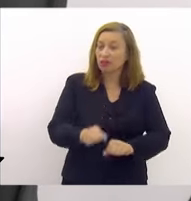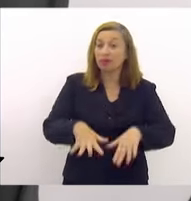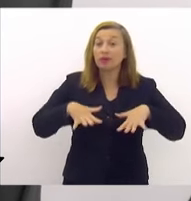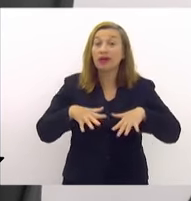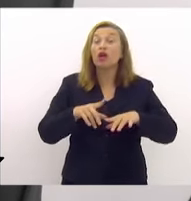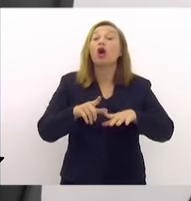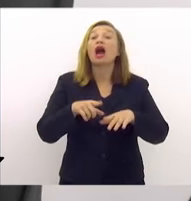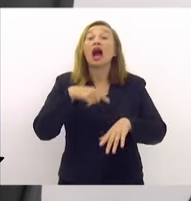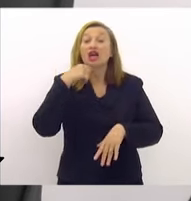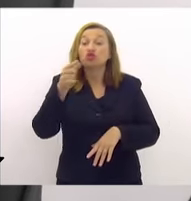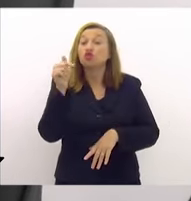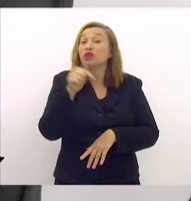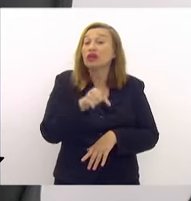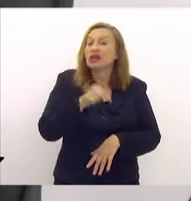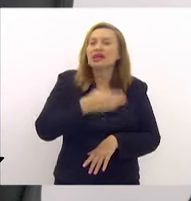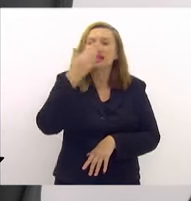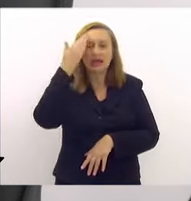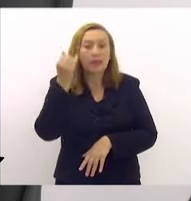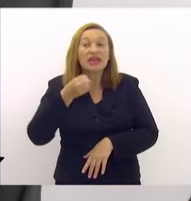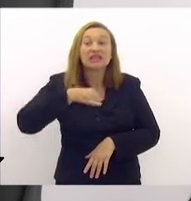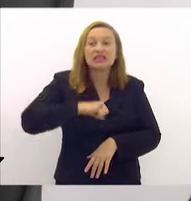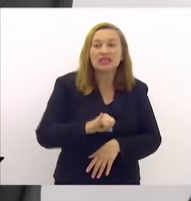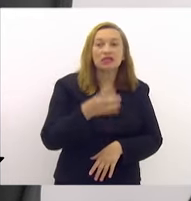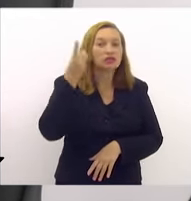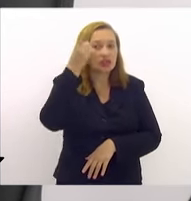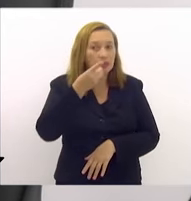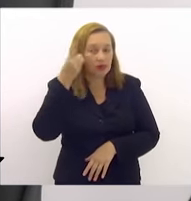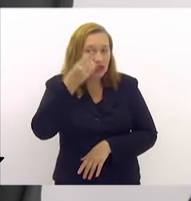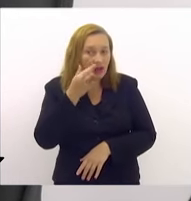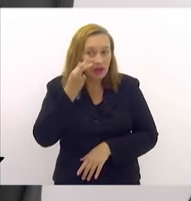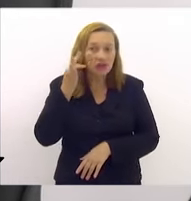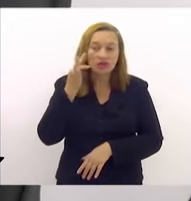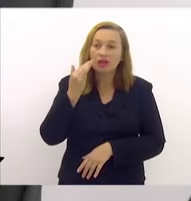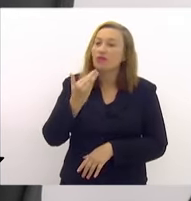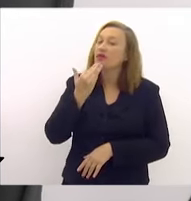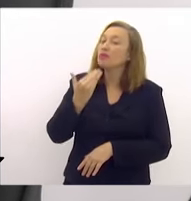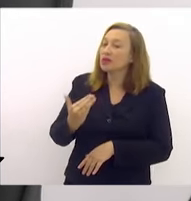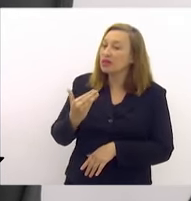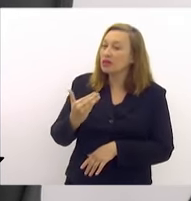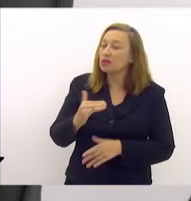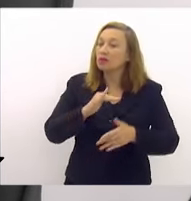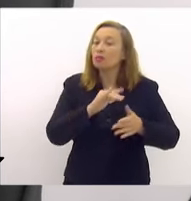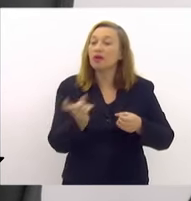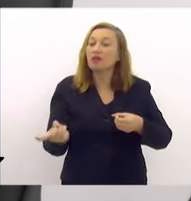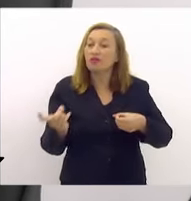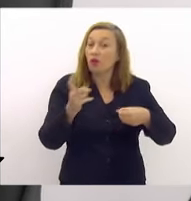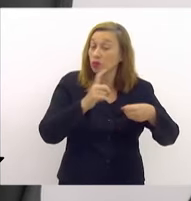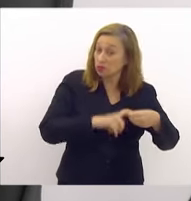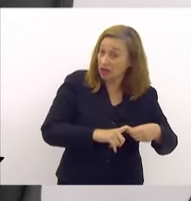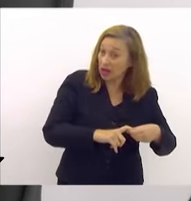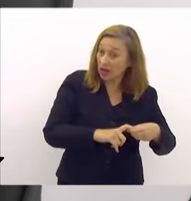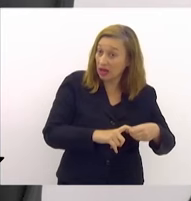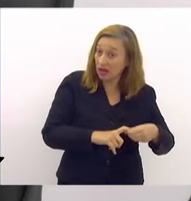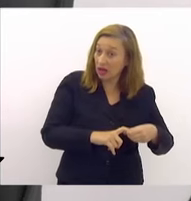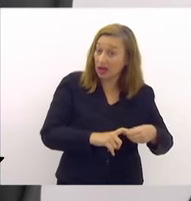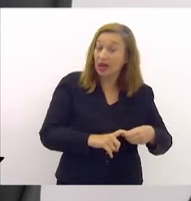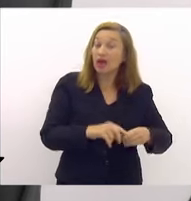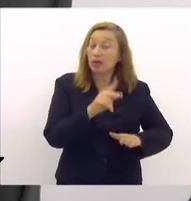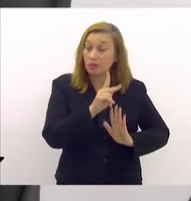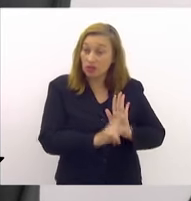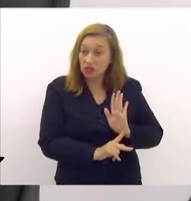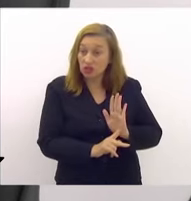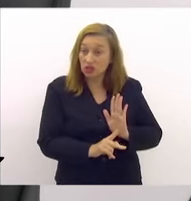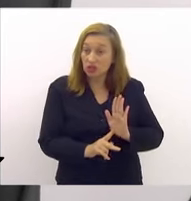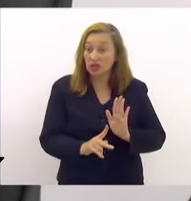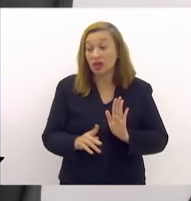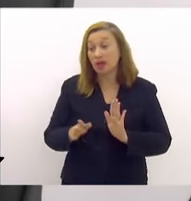aqui... é saber se o deputado Serafini fez uma solicitação de desarquivamento desse, é importante diligenciar a mesa, e a mesa,